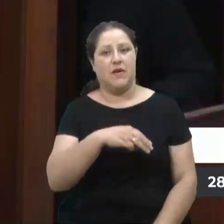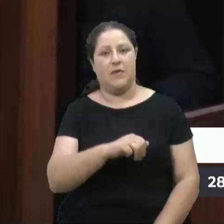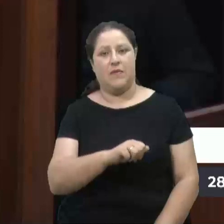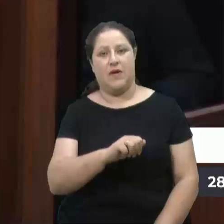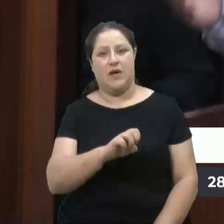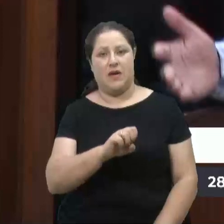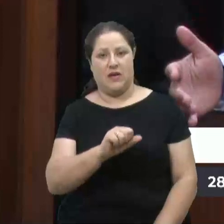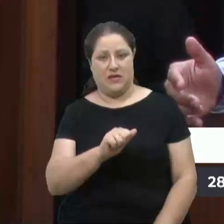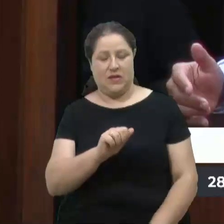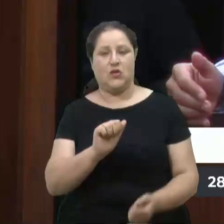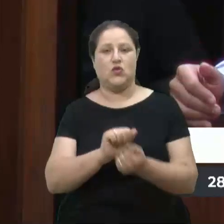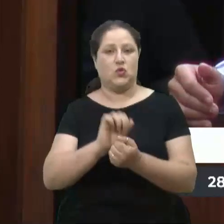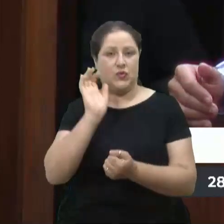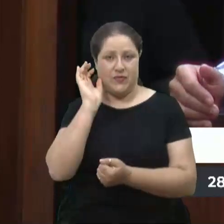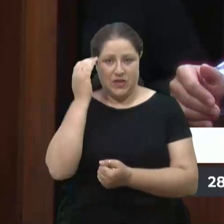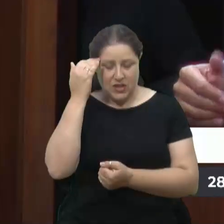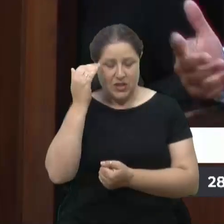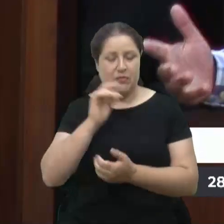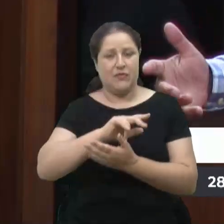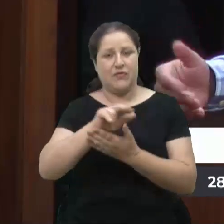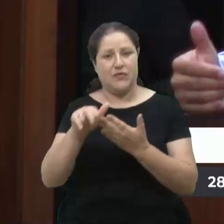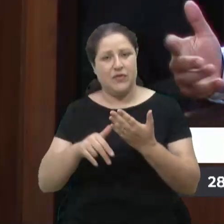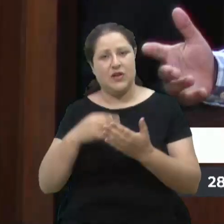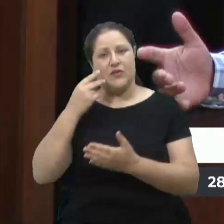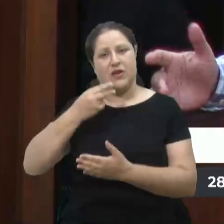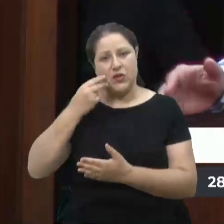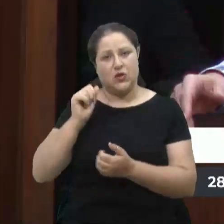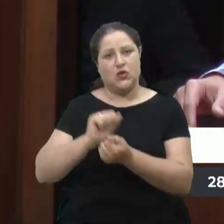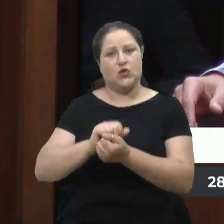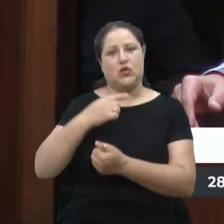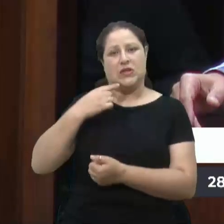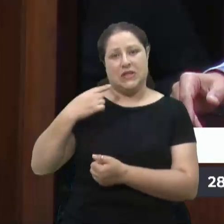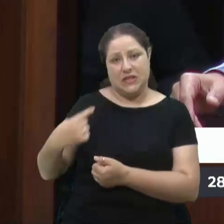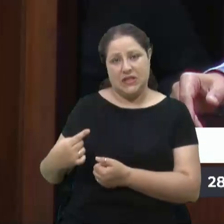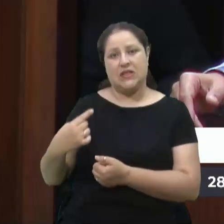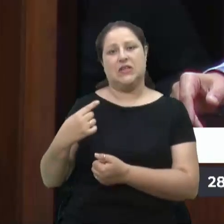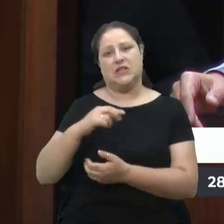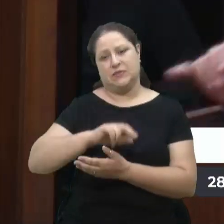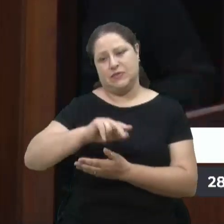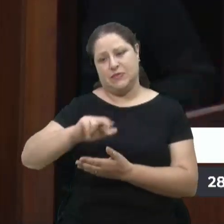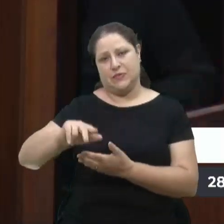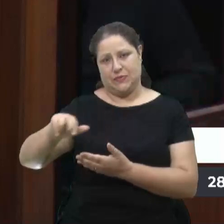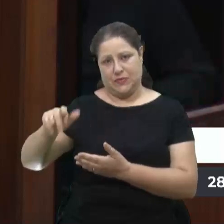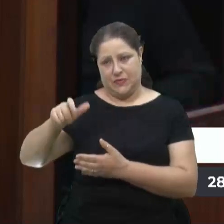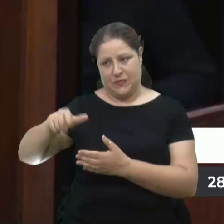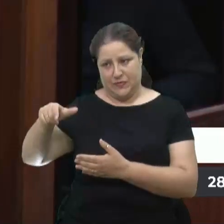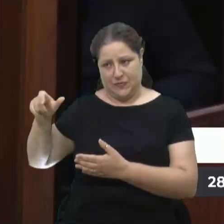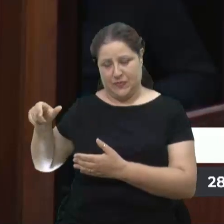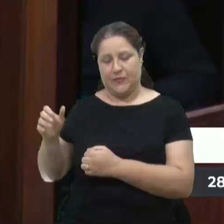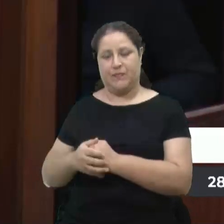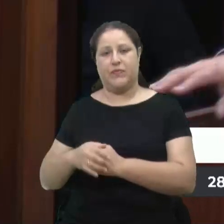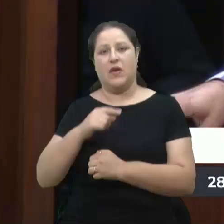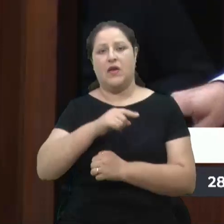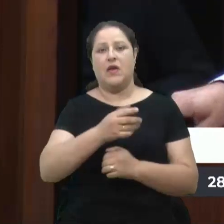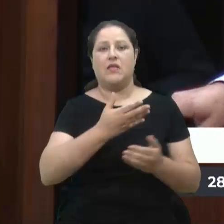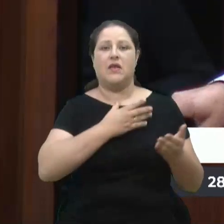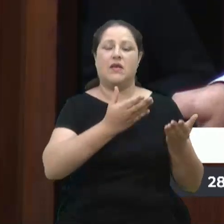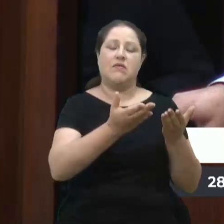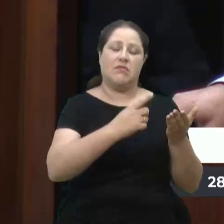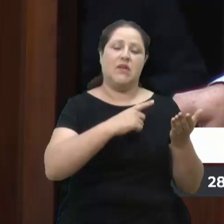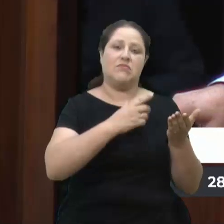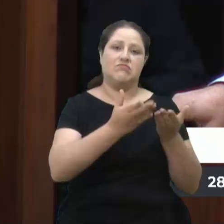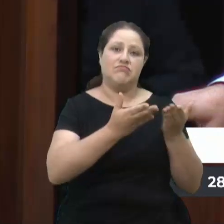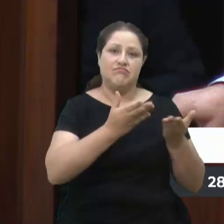com o vereador Felipe e outros vereadores aqui da casa, a vereadora Denise e outros, né? Tem tratado com a